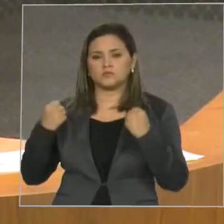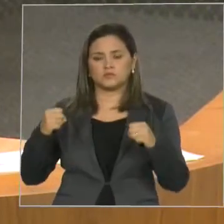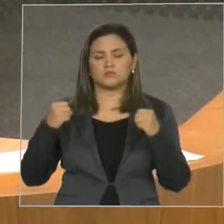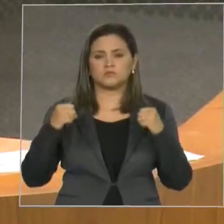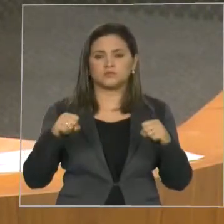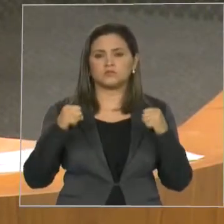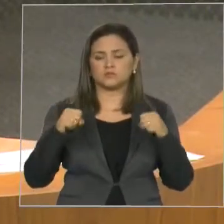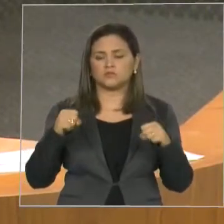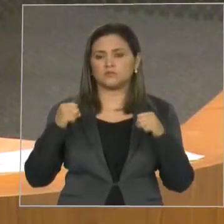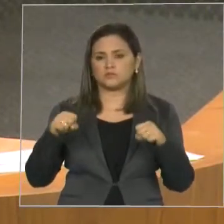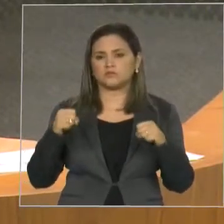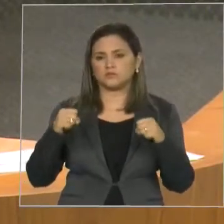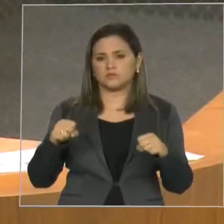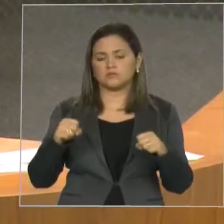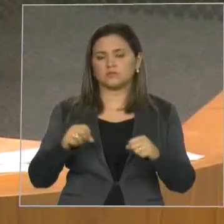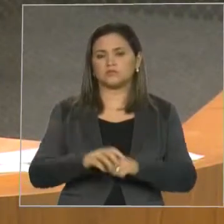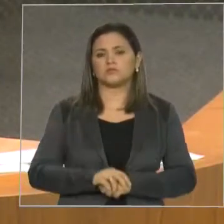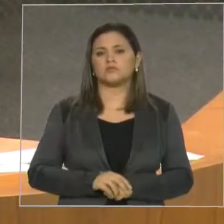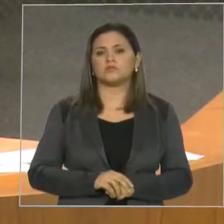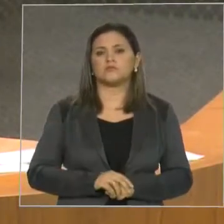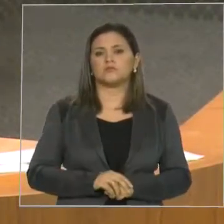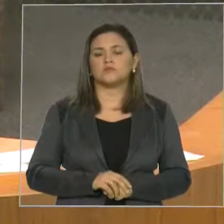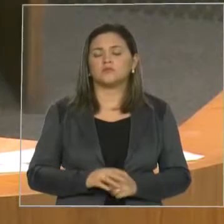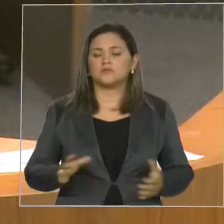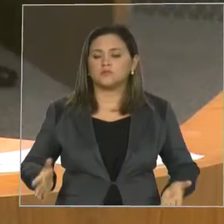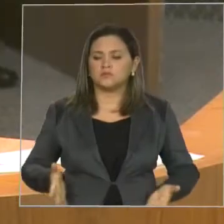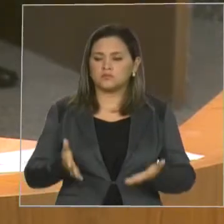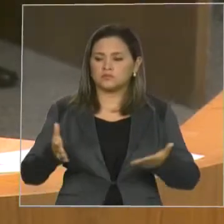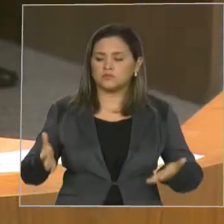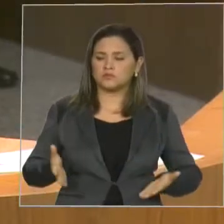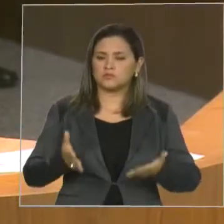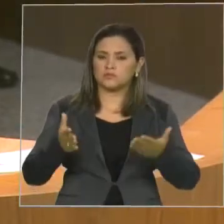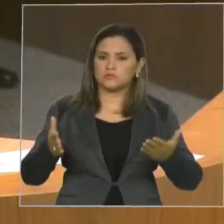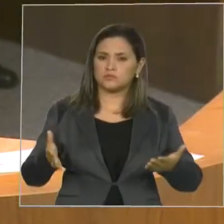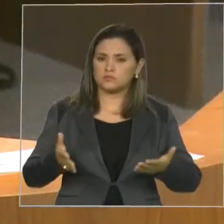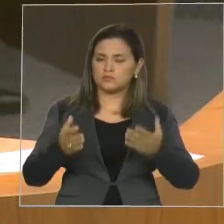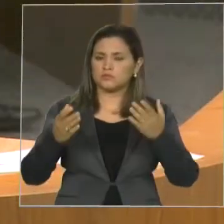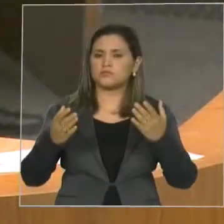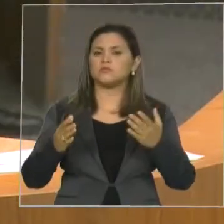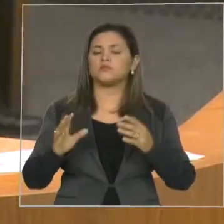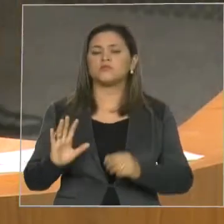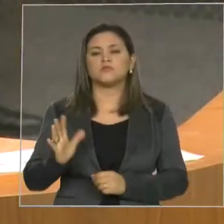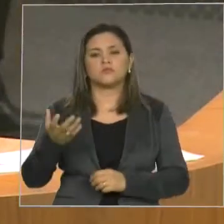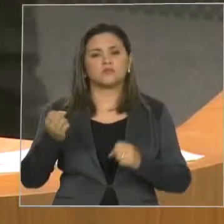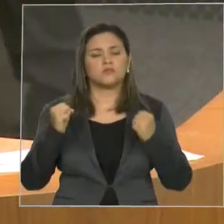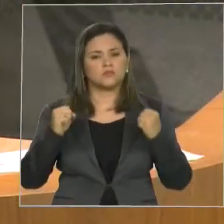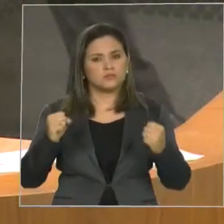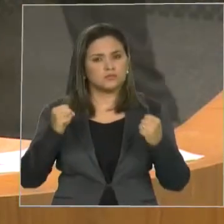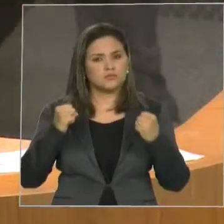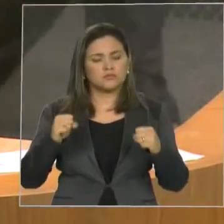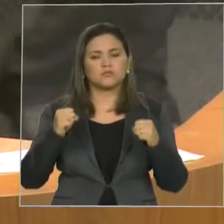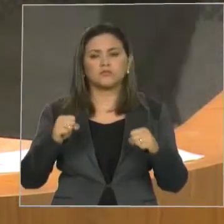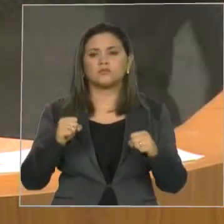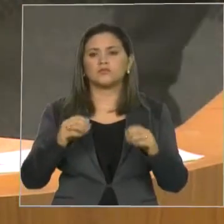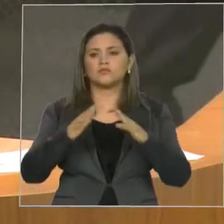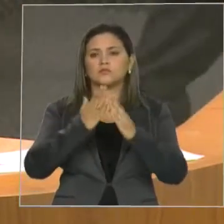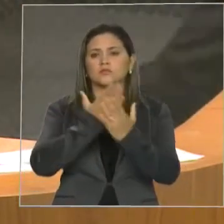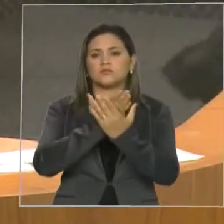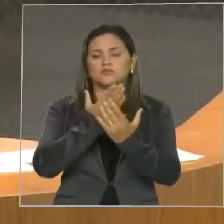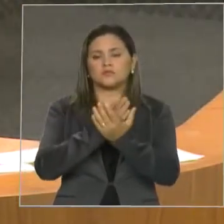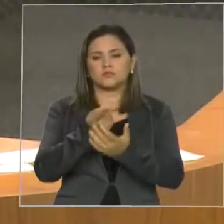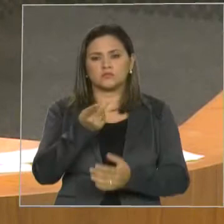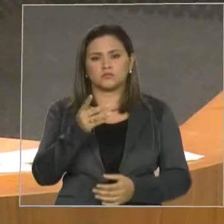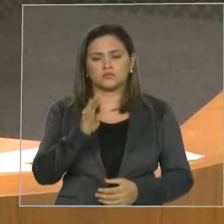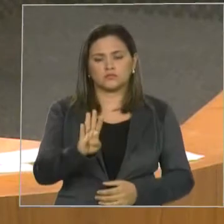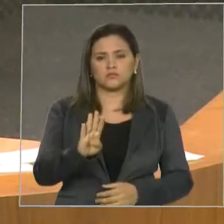a semana de incentivo à prática de esportes nos estabelecimentos de ensino público do Estado do